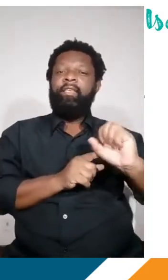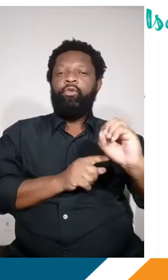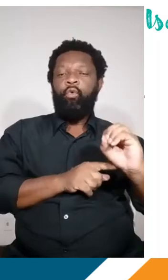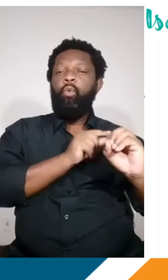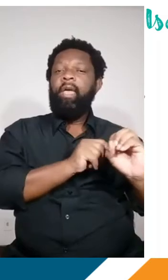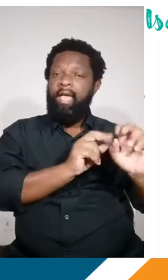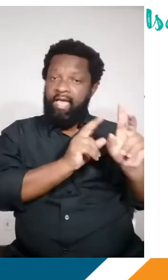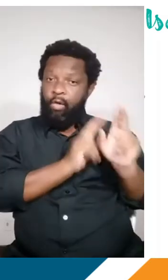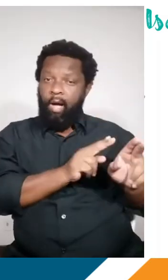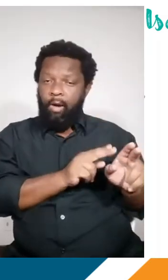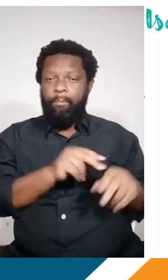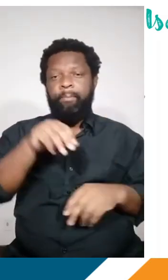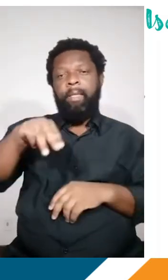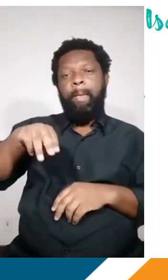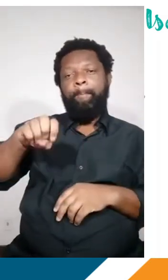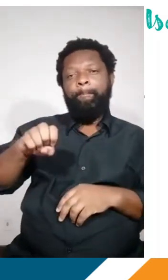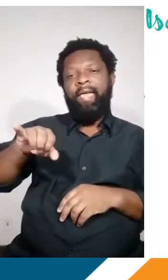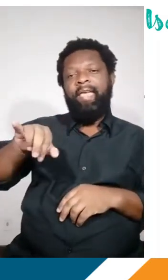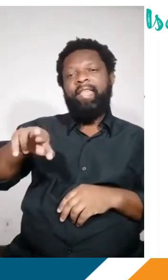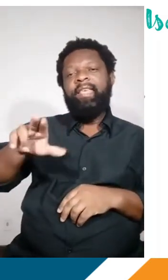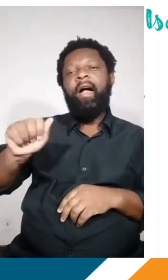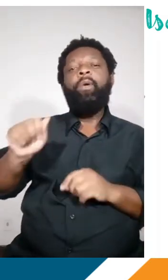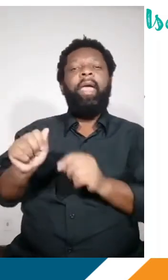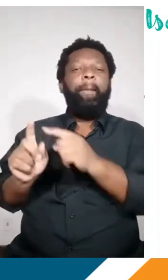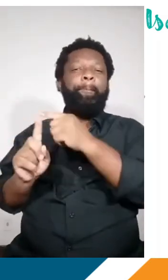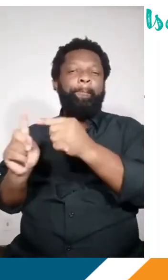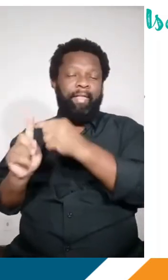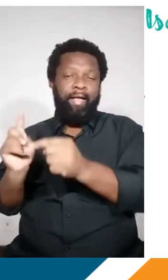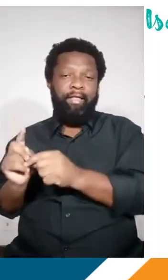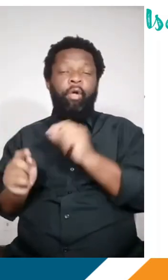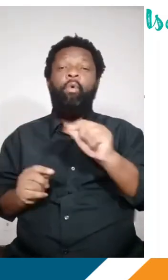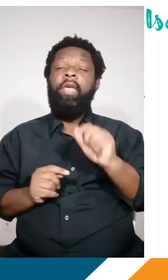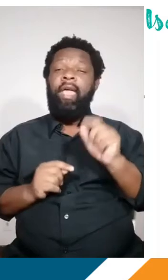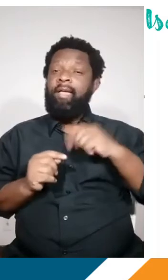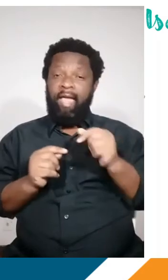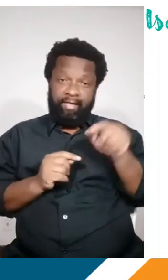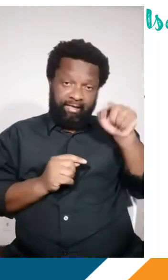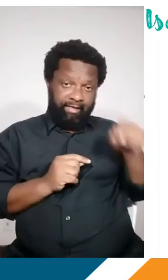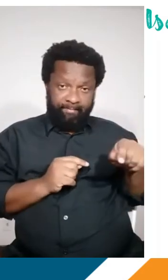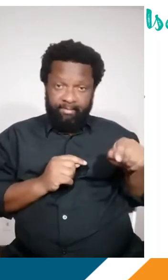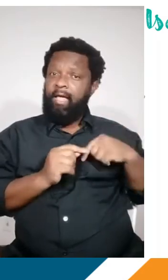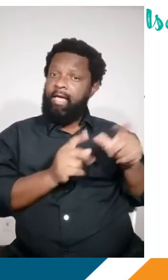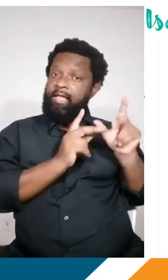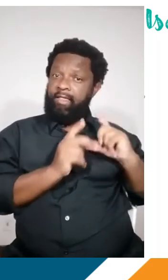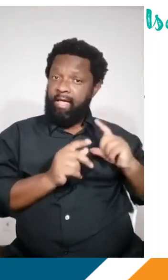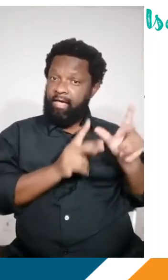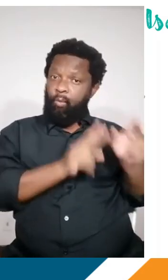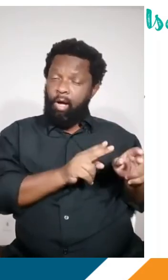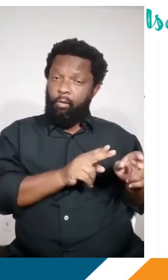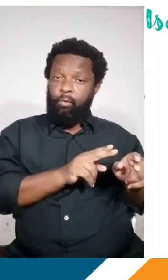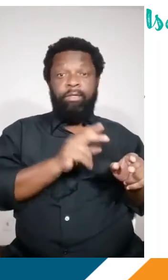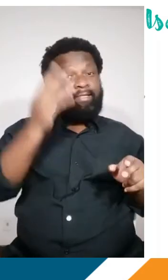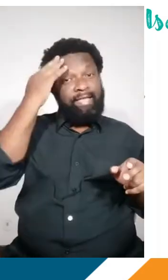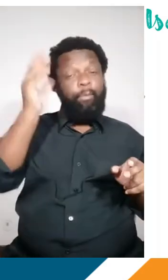e meria quer me dizer pedaço, parte. Então isomeria é um fenômeno em que uma parte é igual. Se uma parte